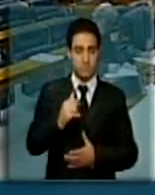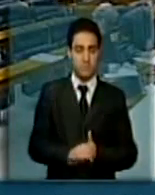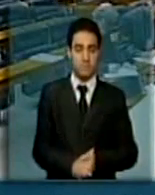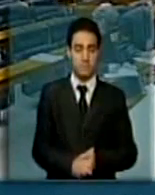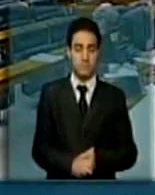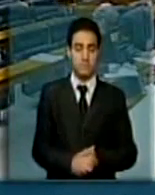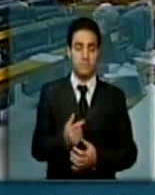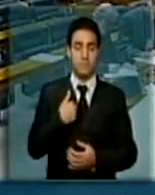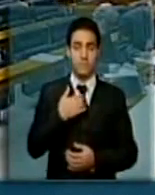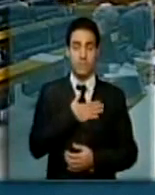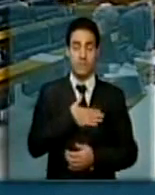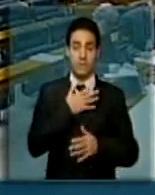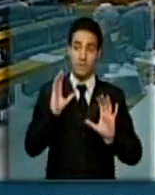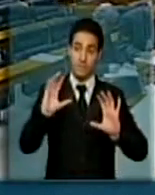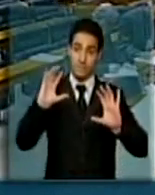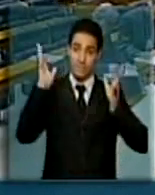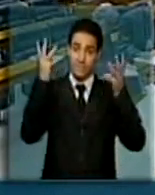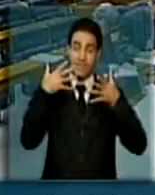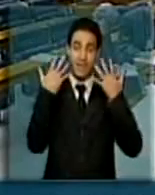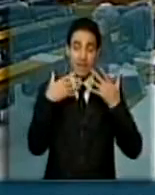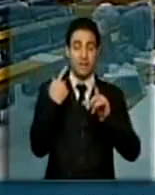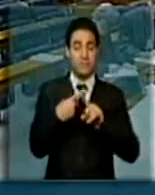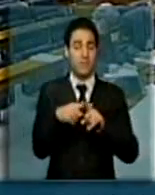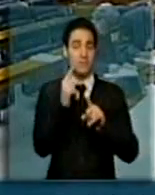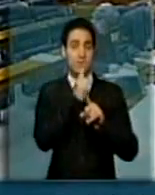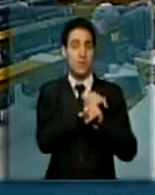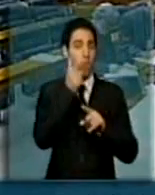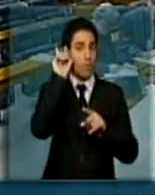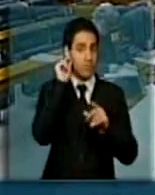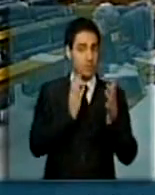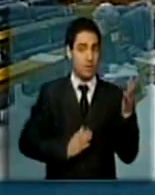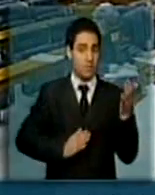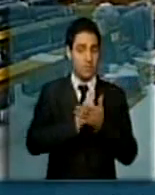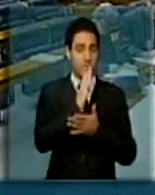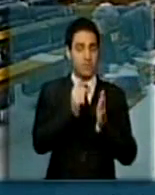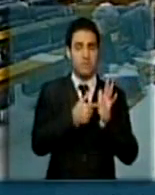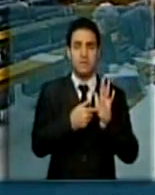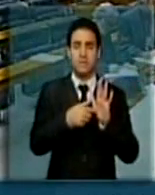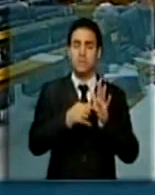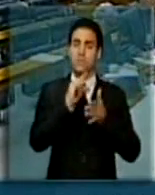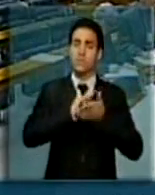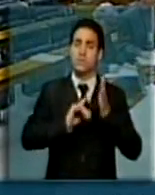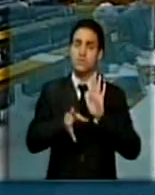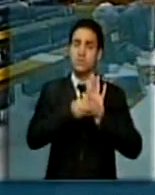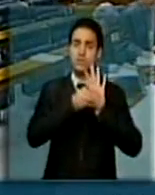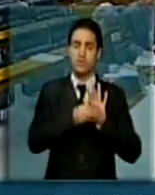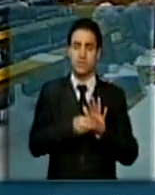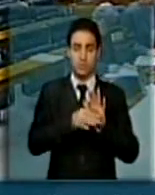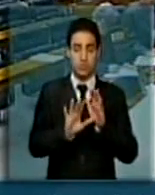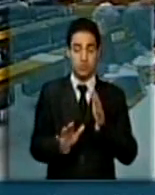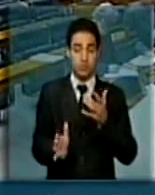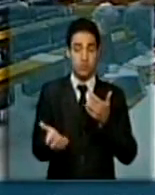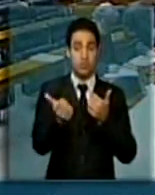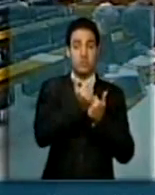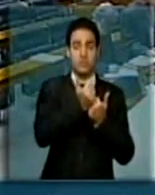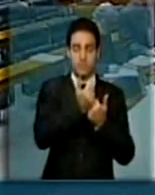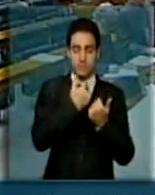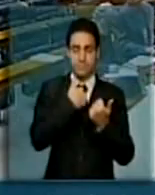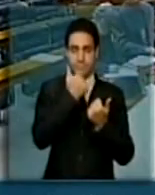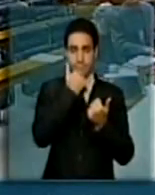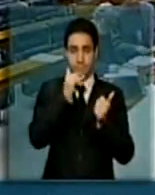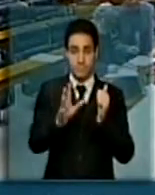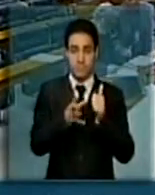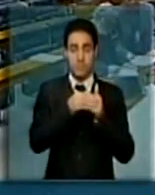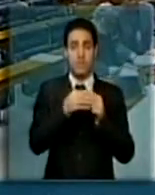quero festejar a aprovação ontem do substitutivo que muda a lei